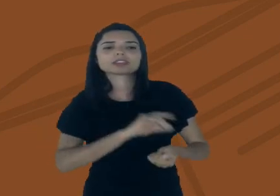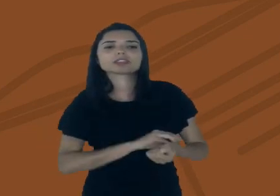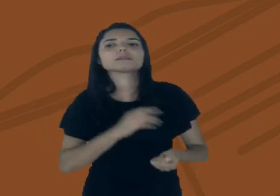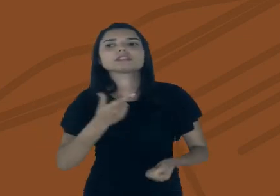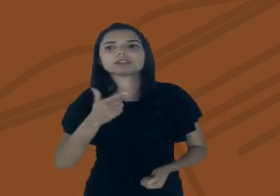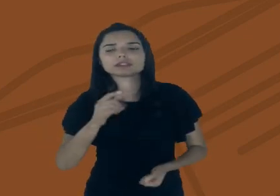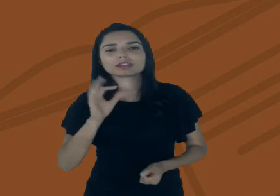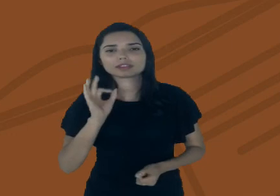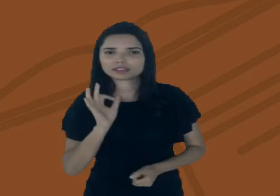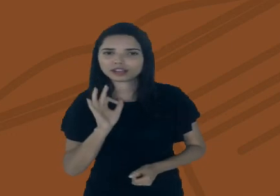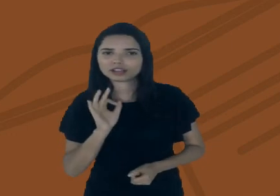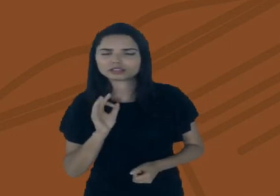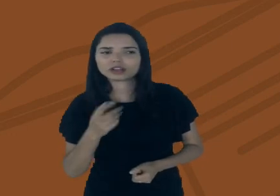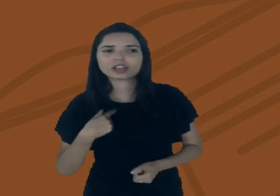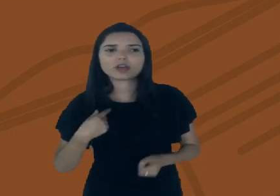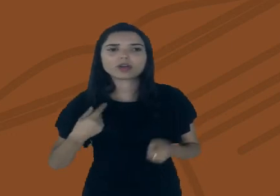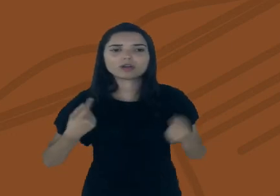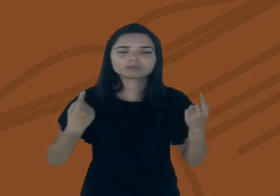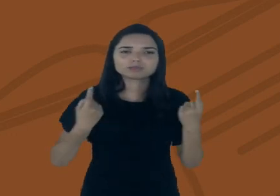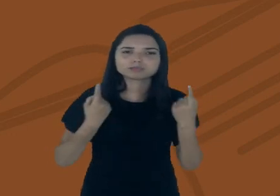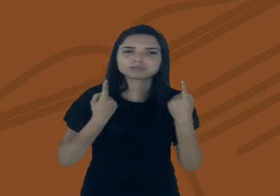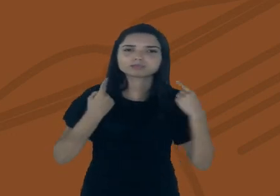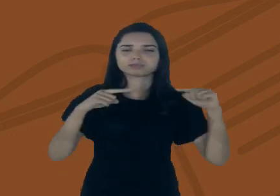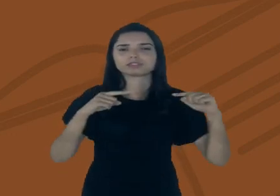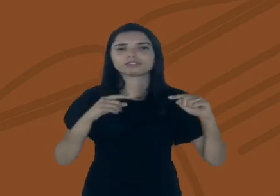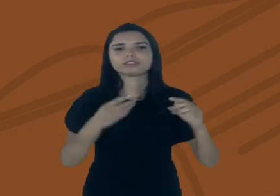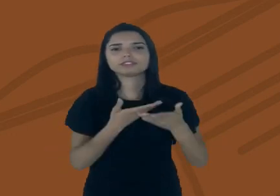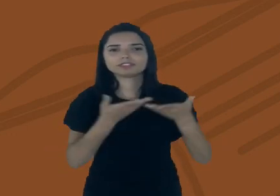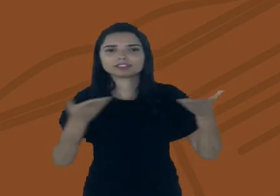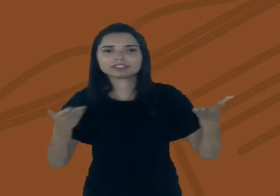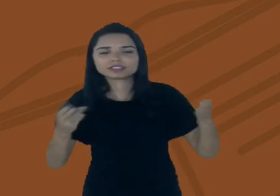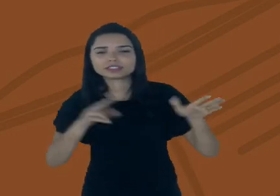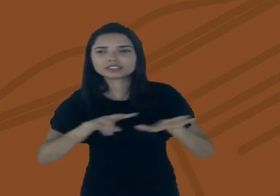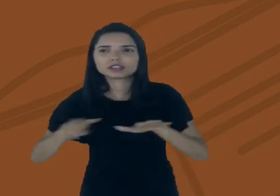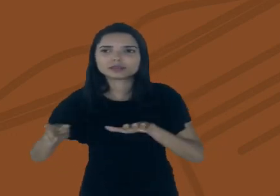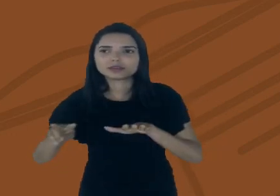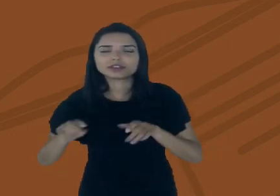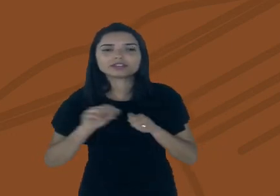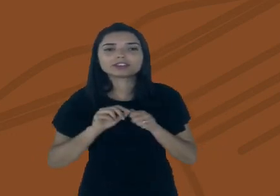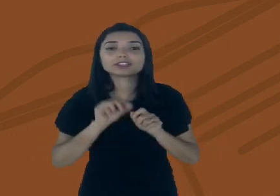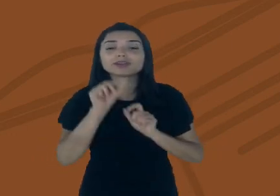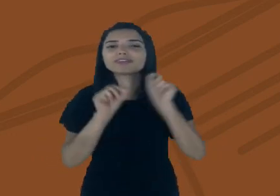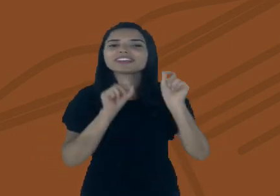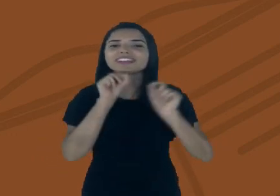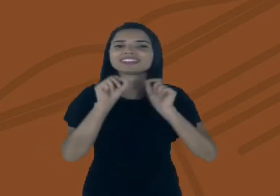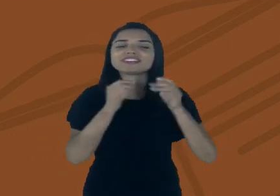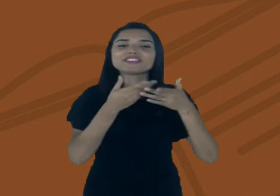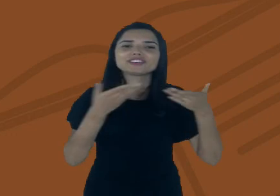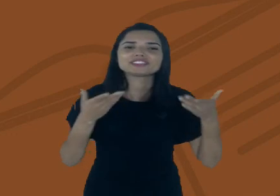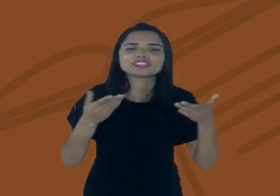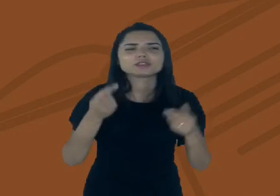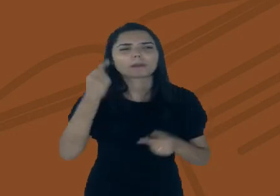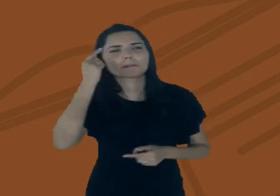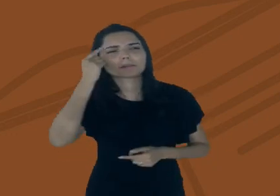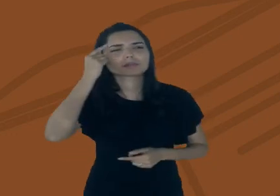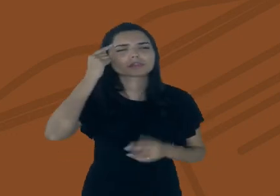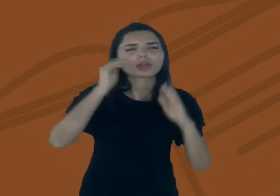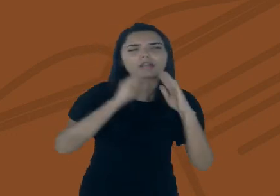ok? Então, como desafio da semana, certo? A gente vai fazer da seguinte forma. Vocês vão pensar aí,